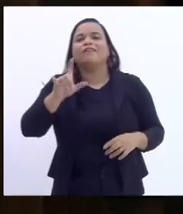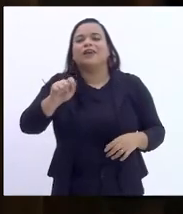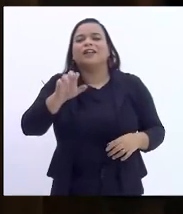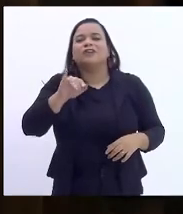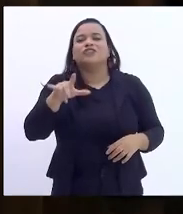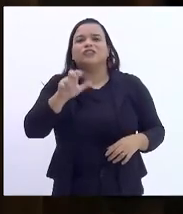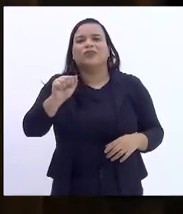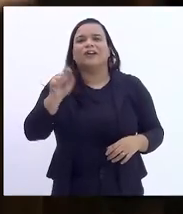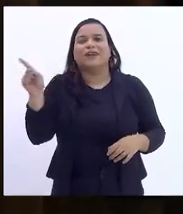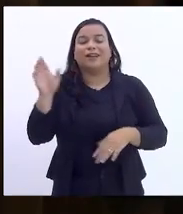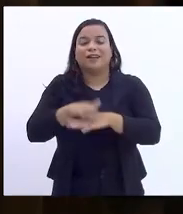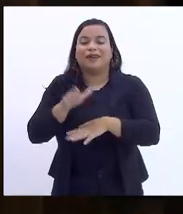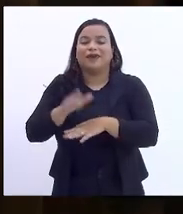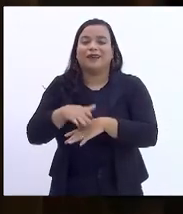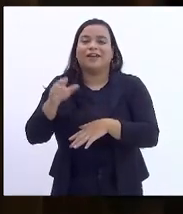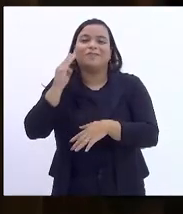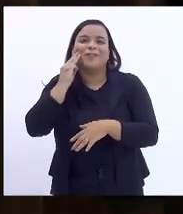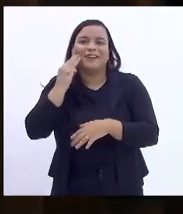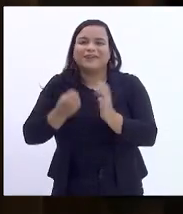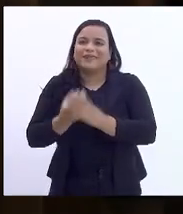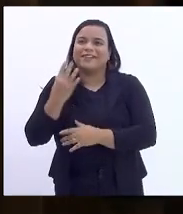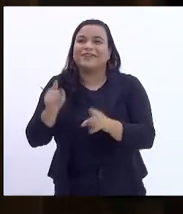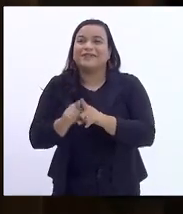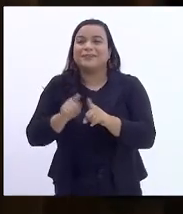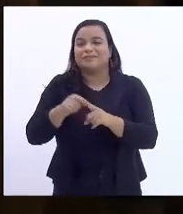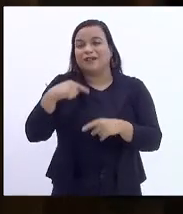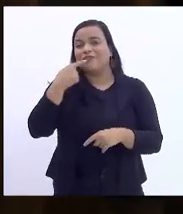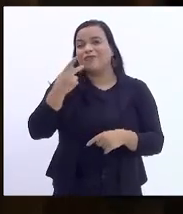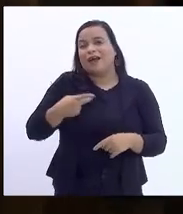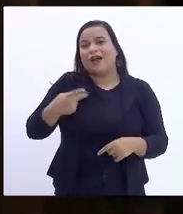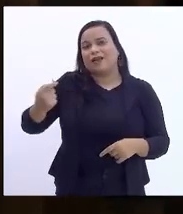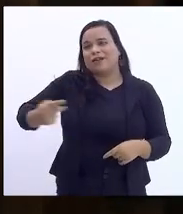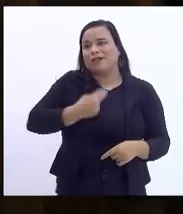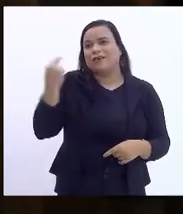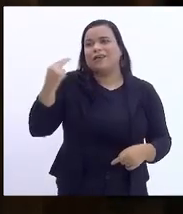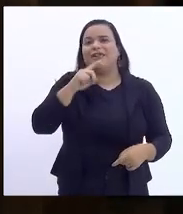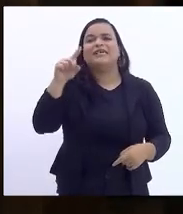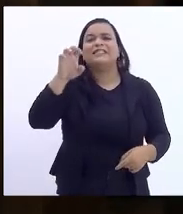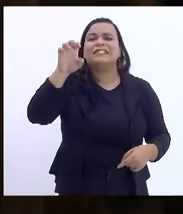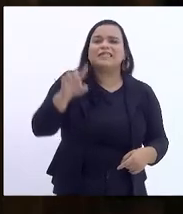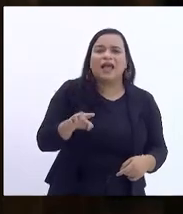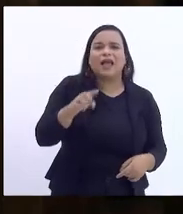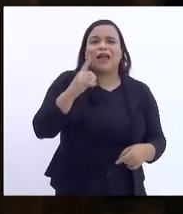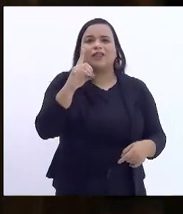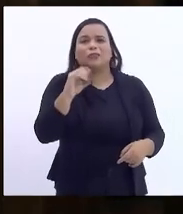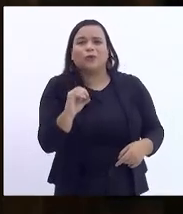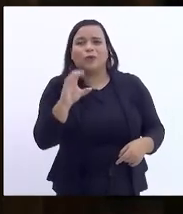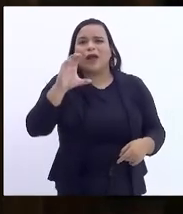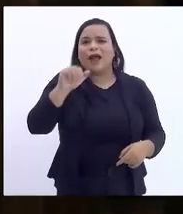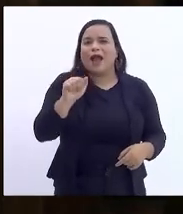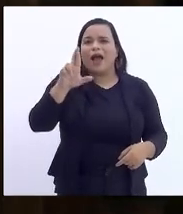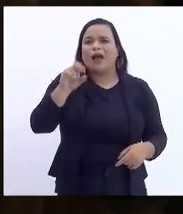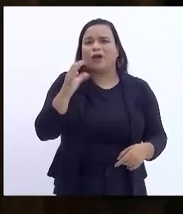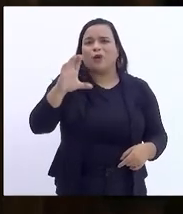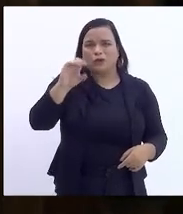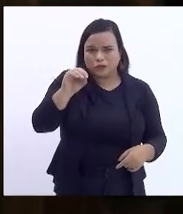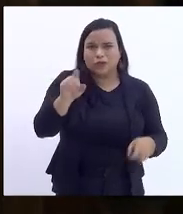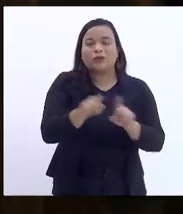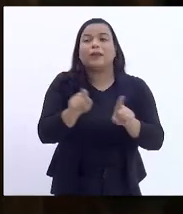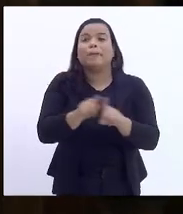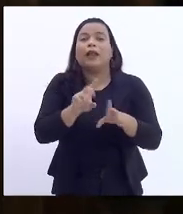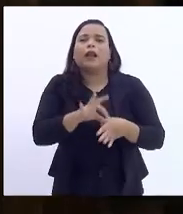foi fundado pela Mônica também são chamados de Zé do Caroço eu não gosto muito dessa expressão liderança Comunitária né Eu prefiro